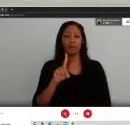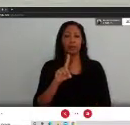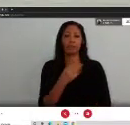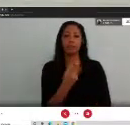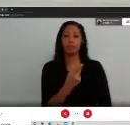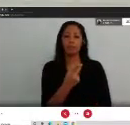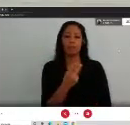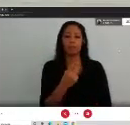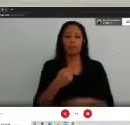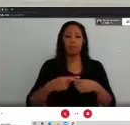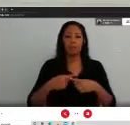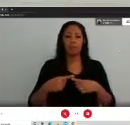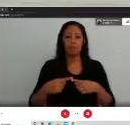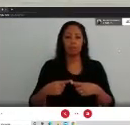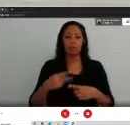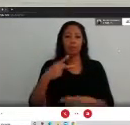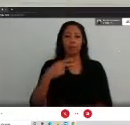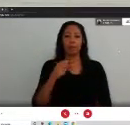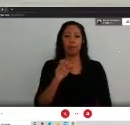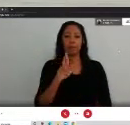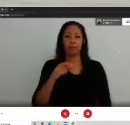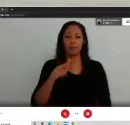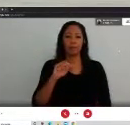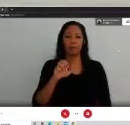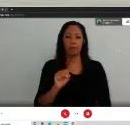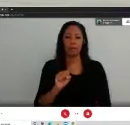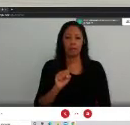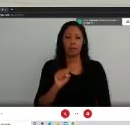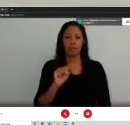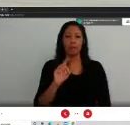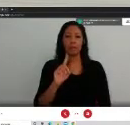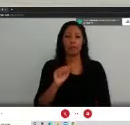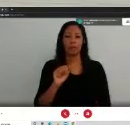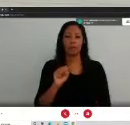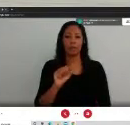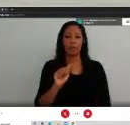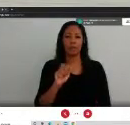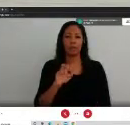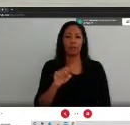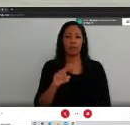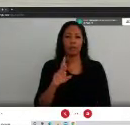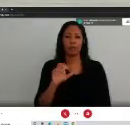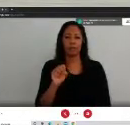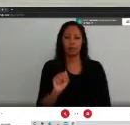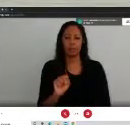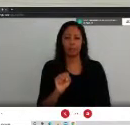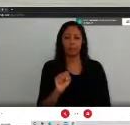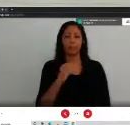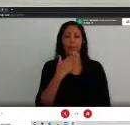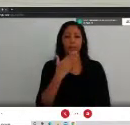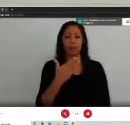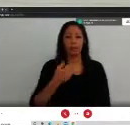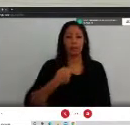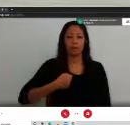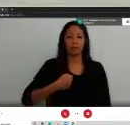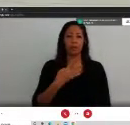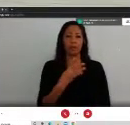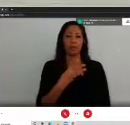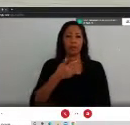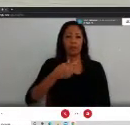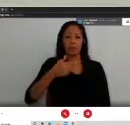Parque das Árvores. Vereador Afrânio, fez a indicação 472 ao chefe do Executivo